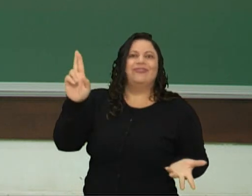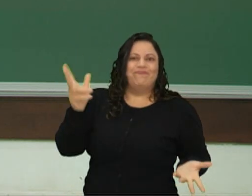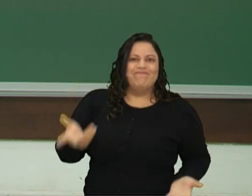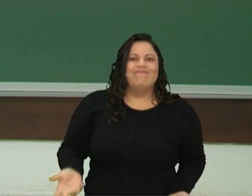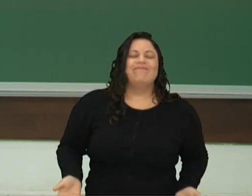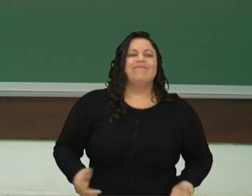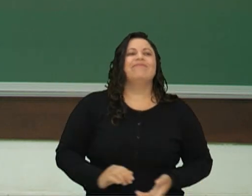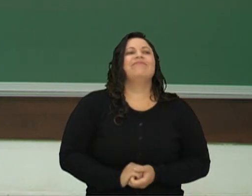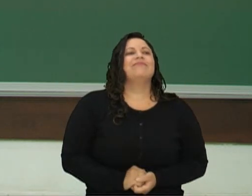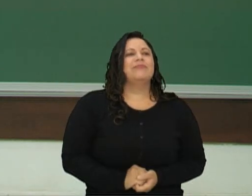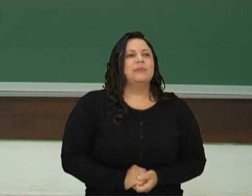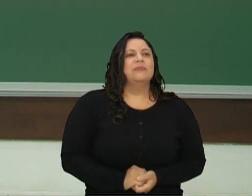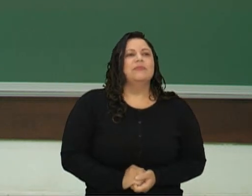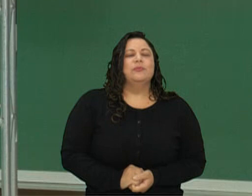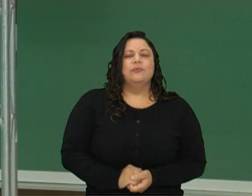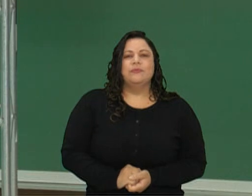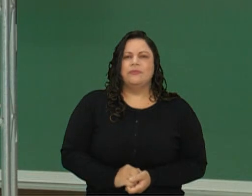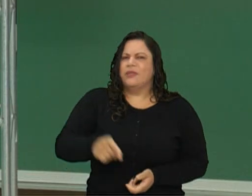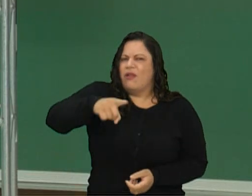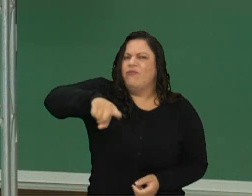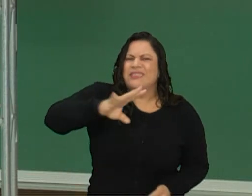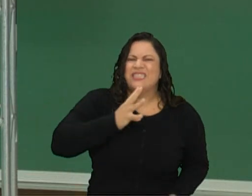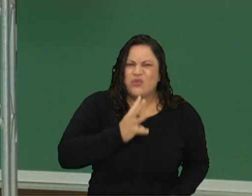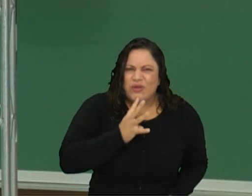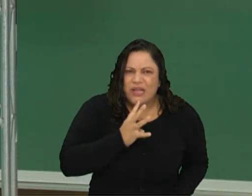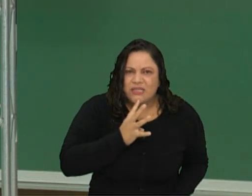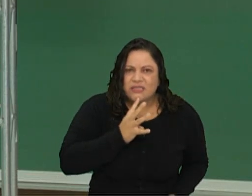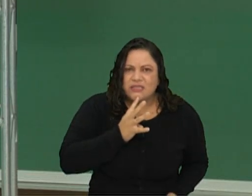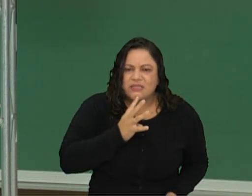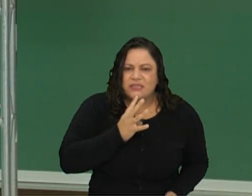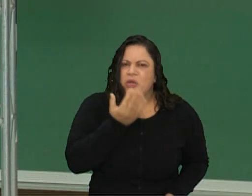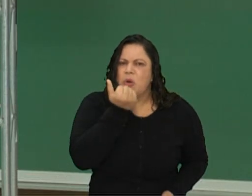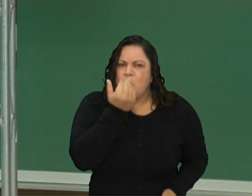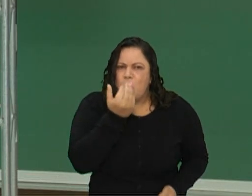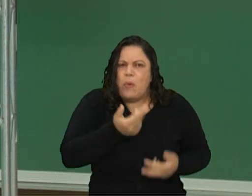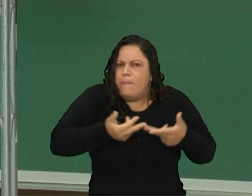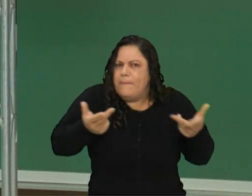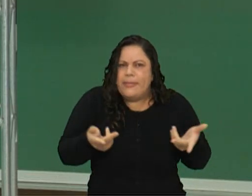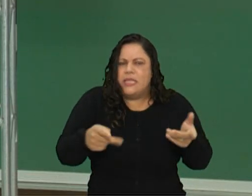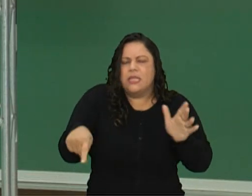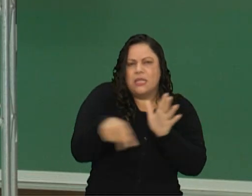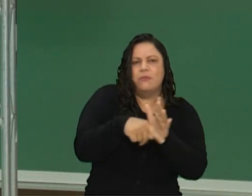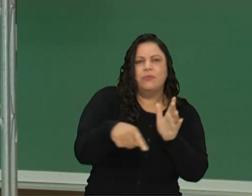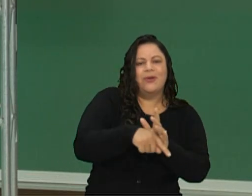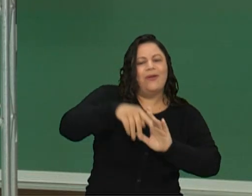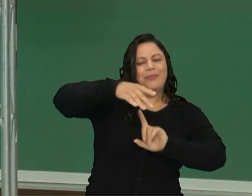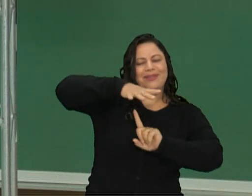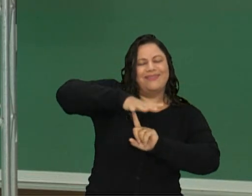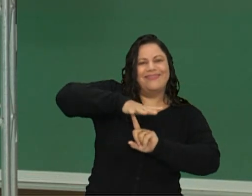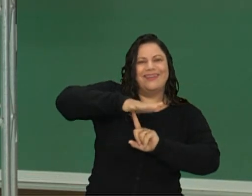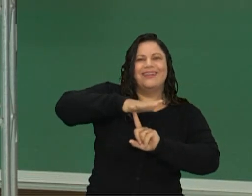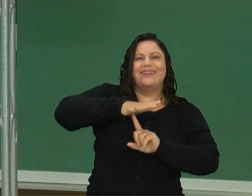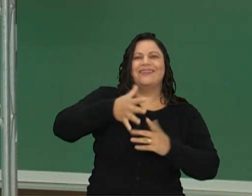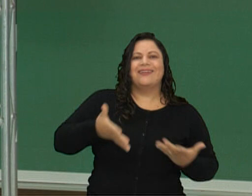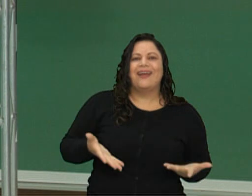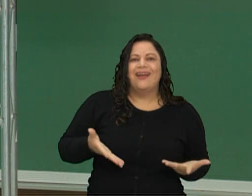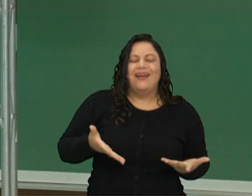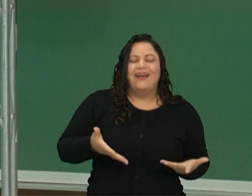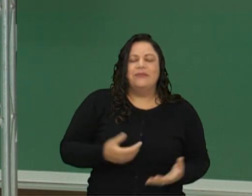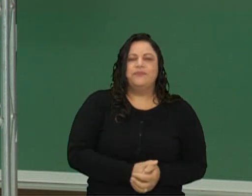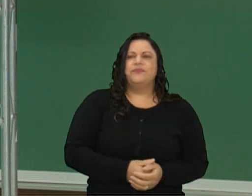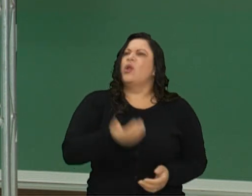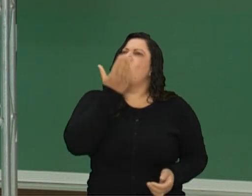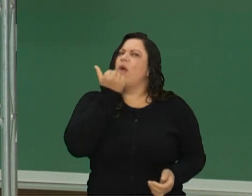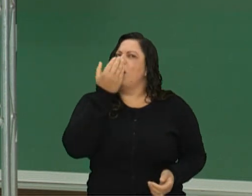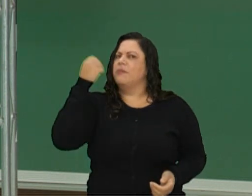Bem, então, você conhece algum prato típico do Paraná? E algum alimento sagrado e religioso